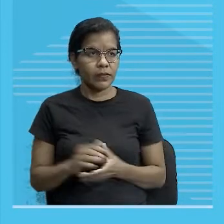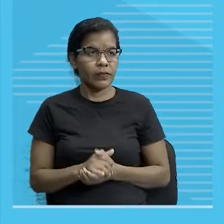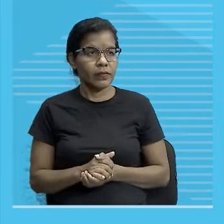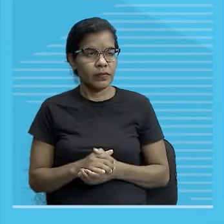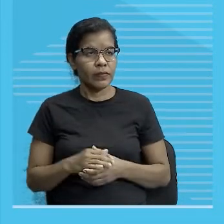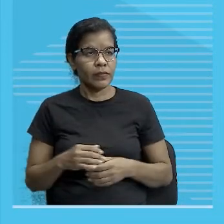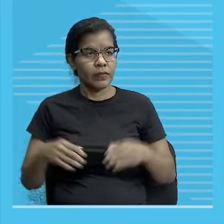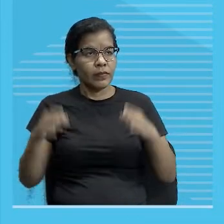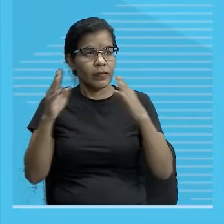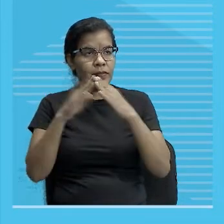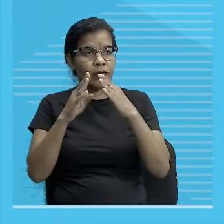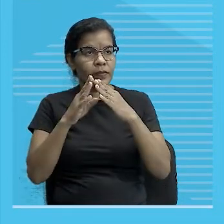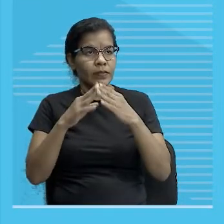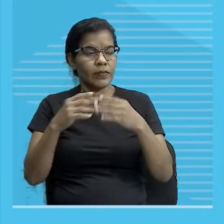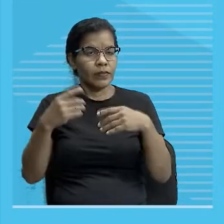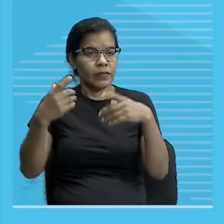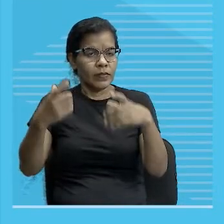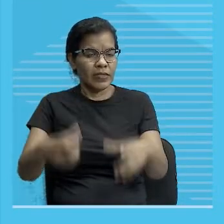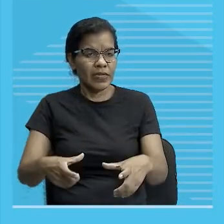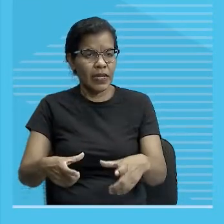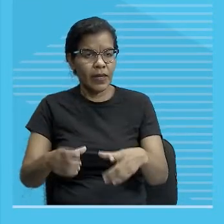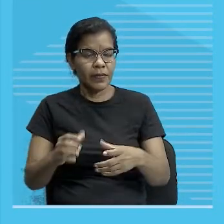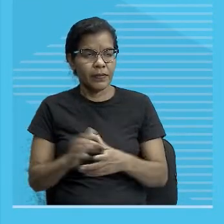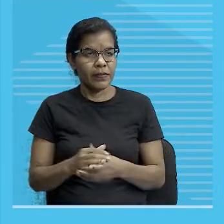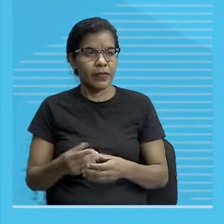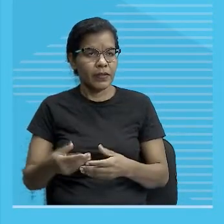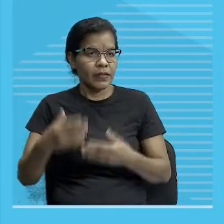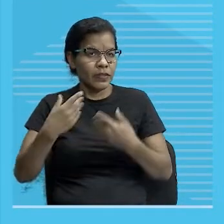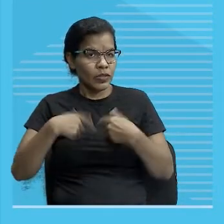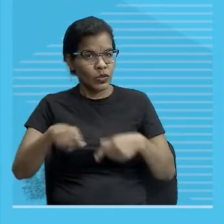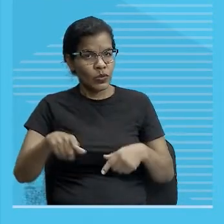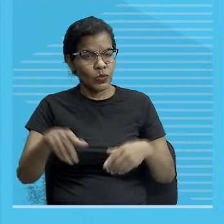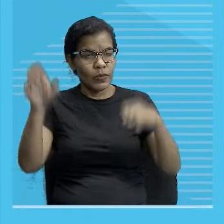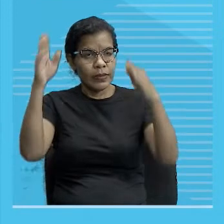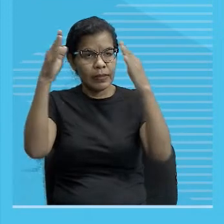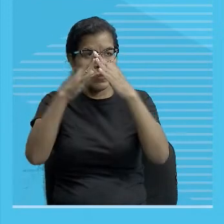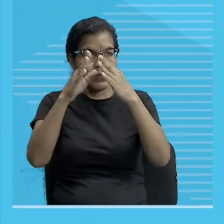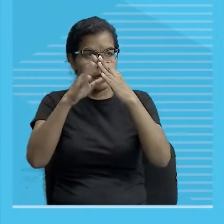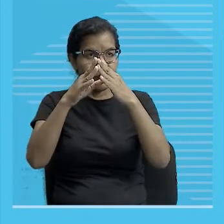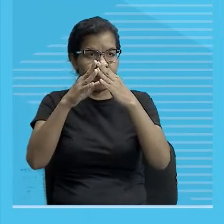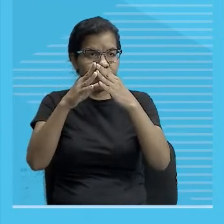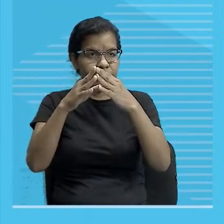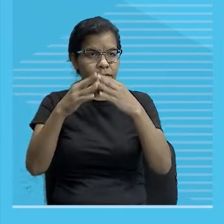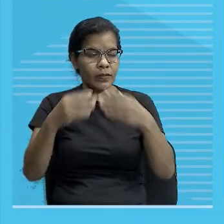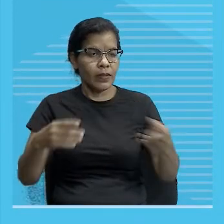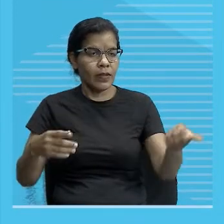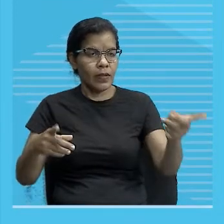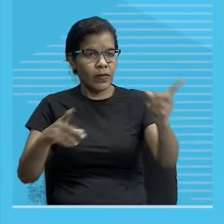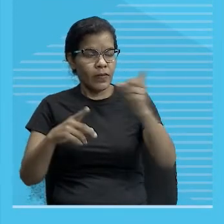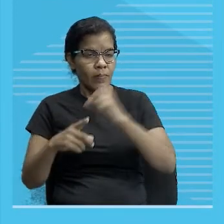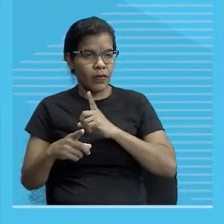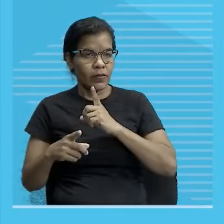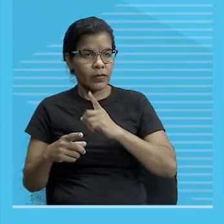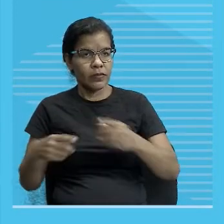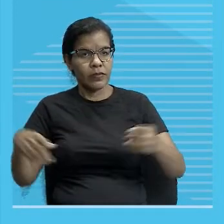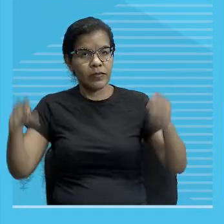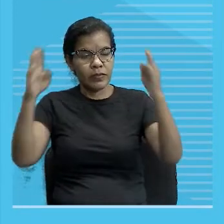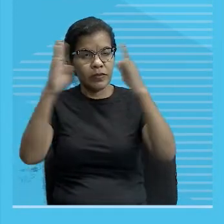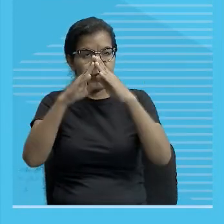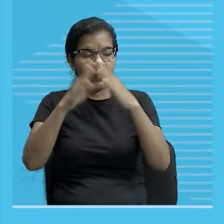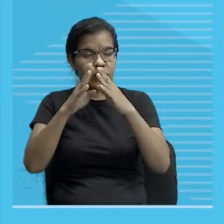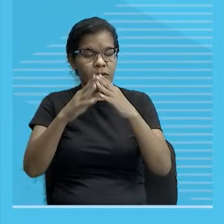sentido genérico de lá a morada, a sua casa. Você nem precisa dizer volto da minha casa, volto de casa, volto já